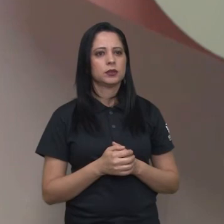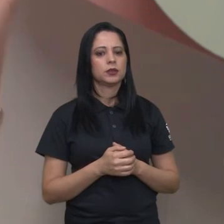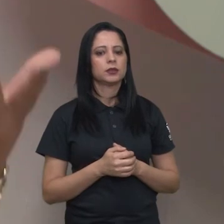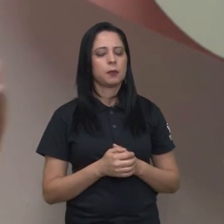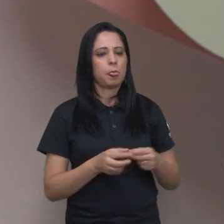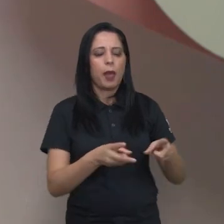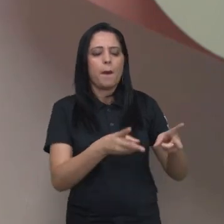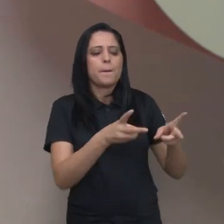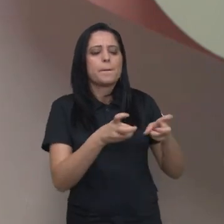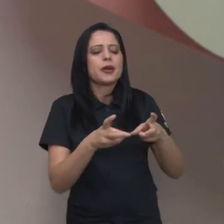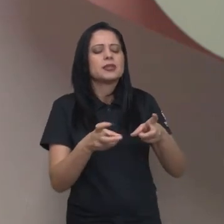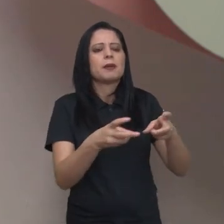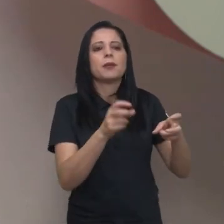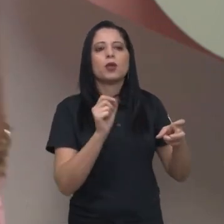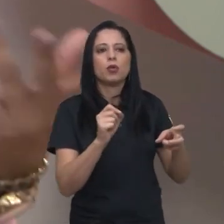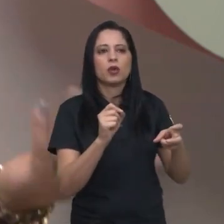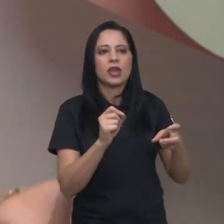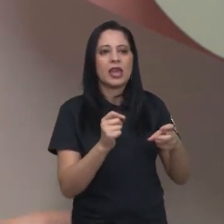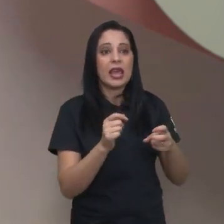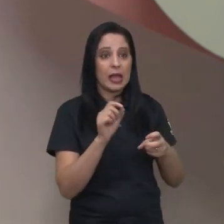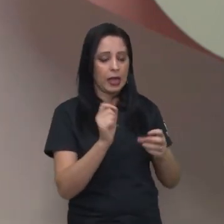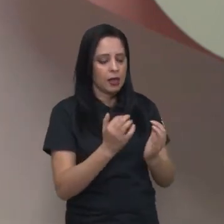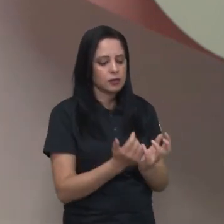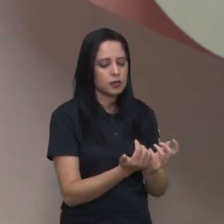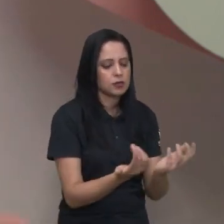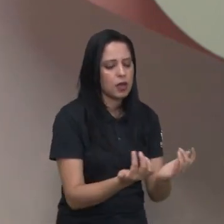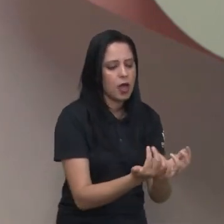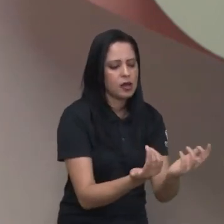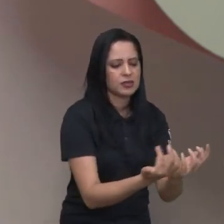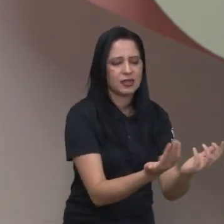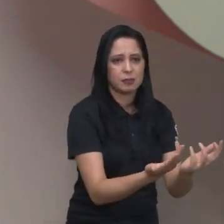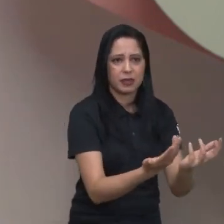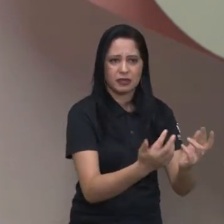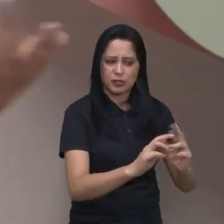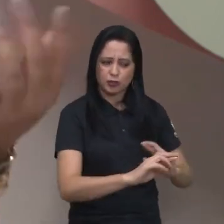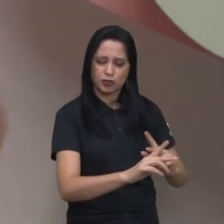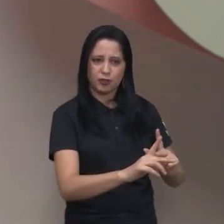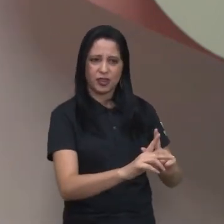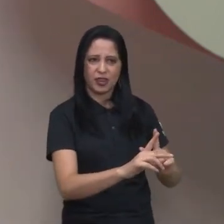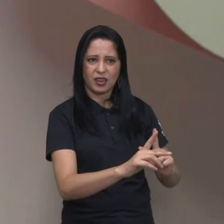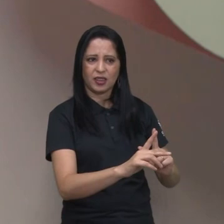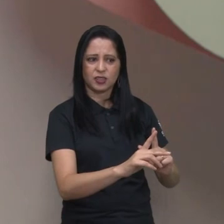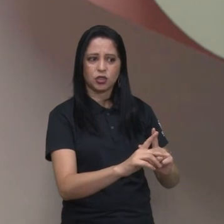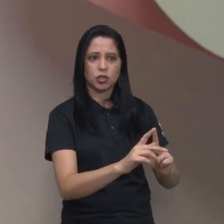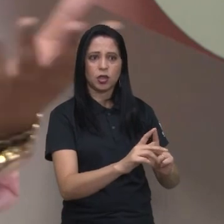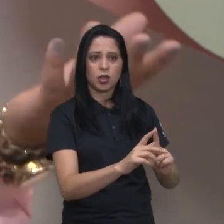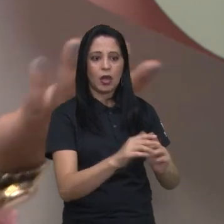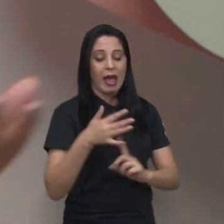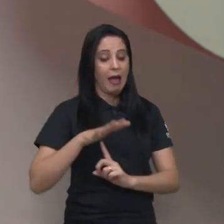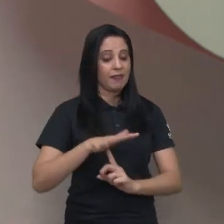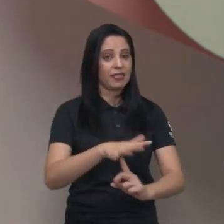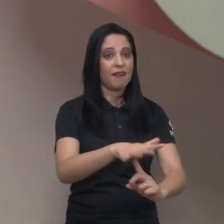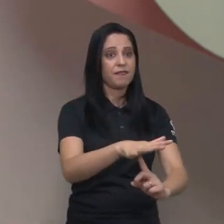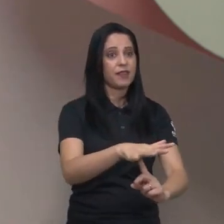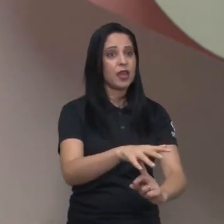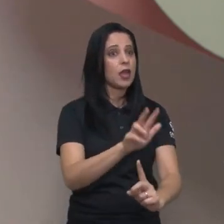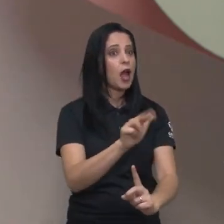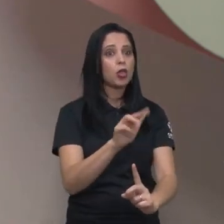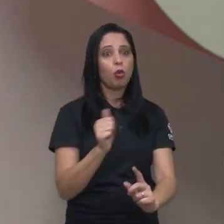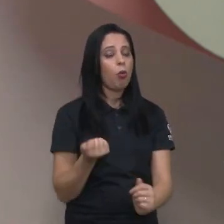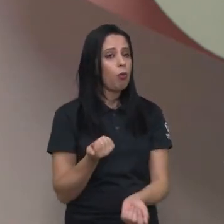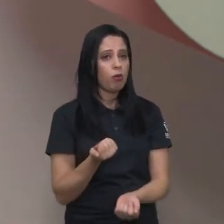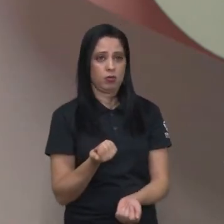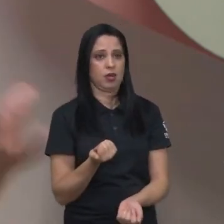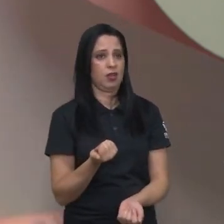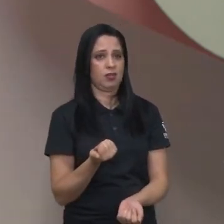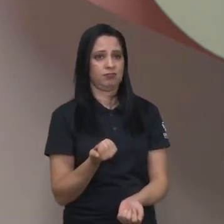elas nunca foram comercializadas de fato. Mas em uma feira, às vezes a gente frequenta uma feira de produtos orgânicos e nessa